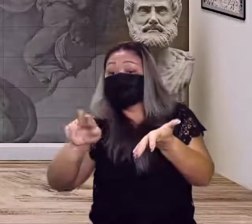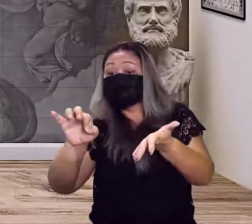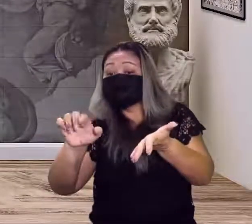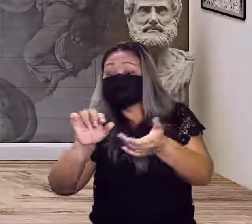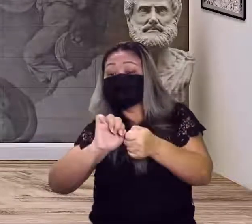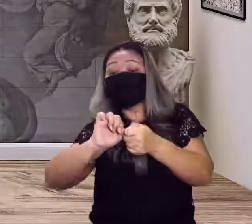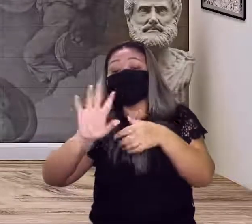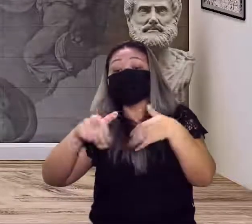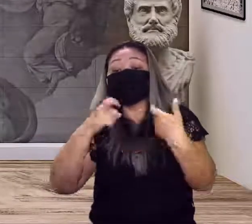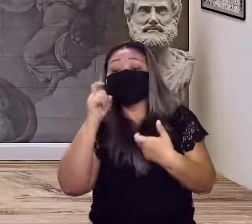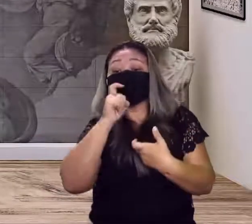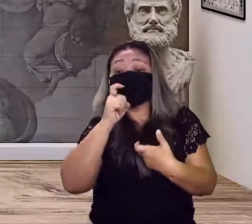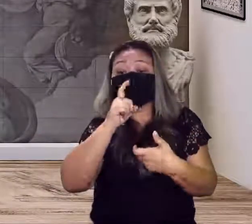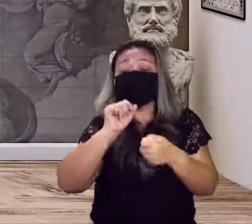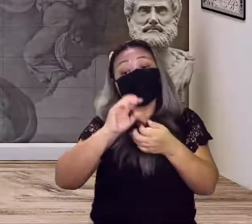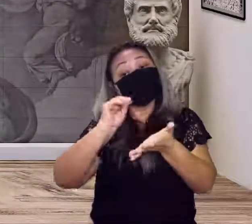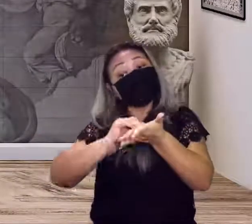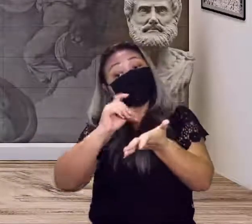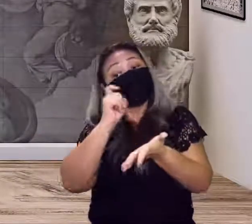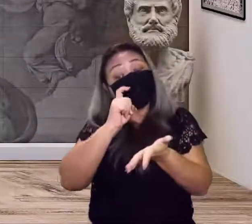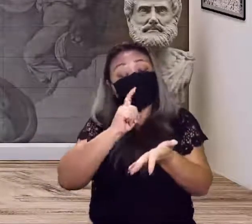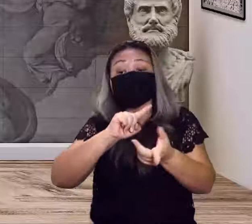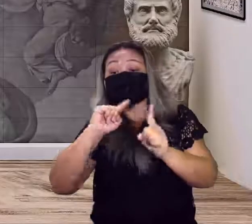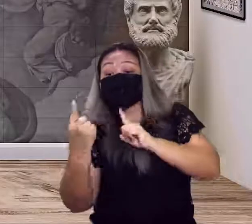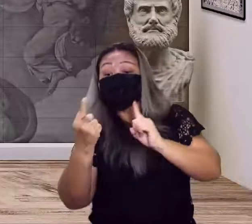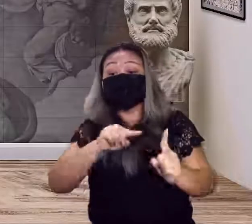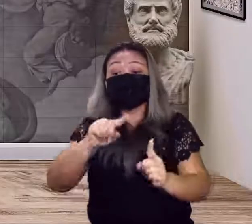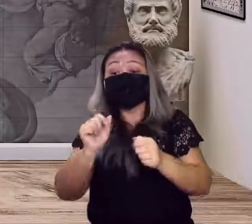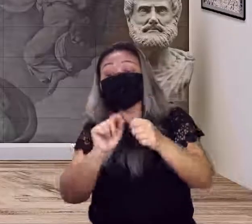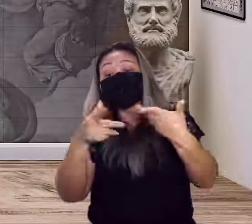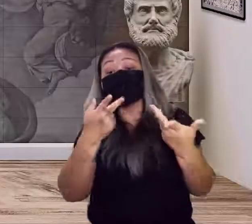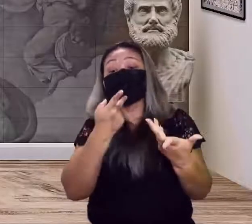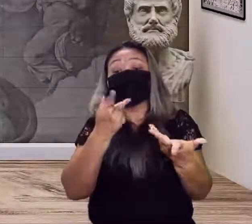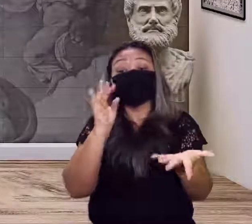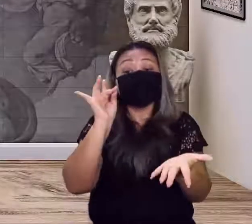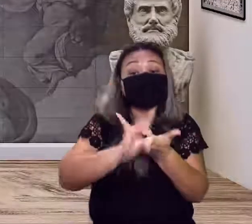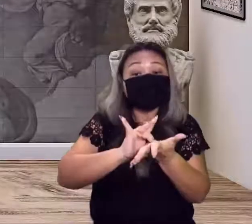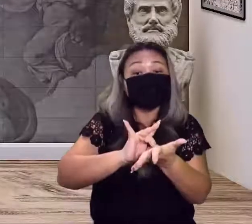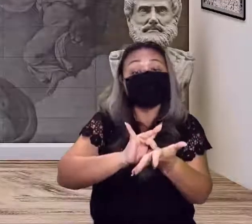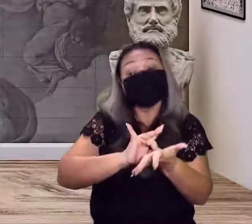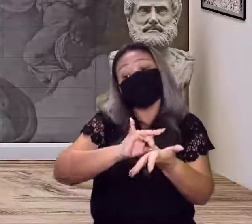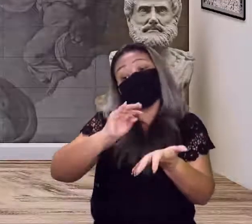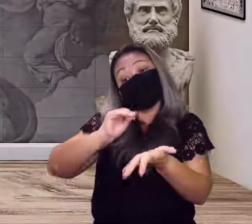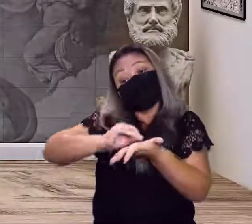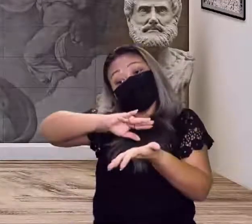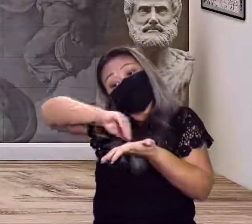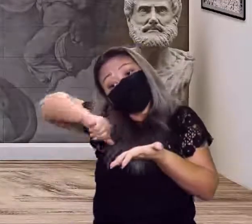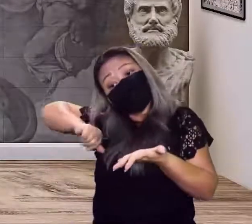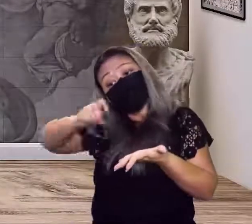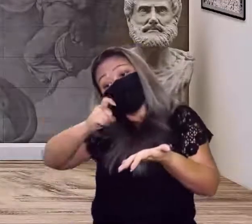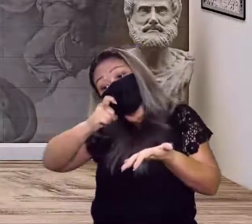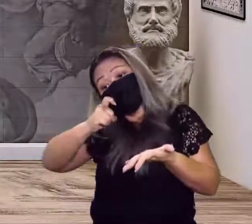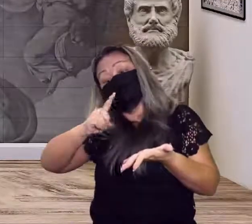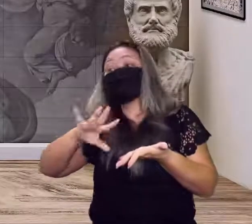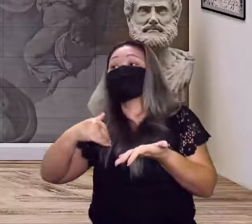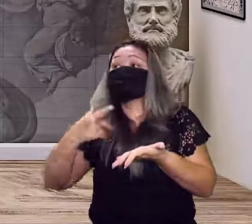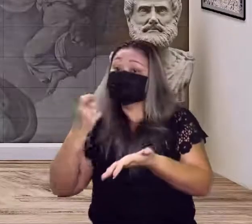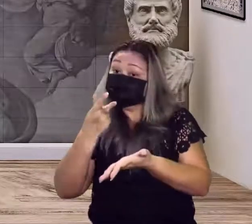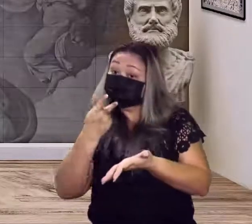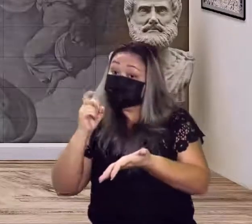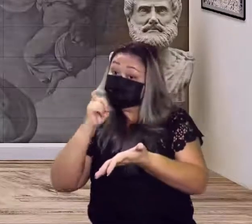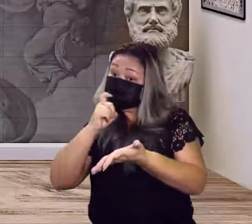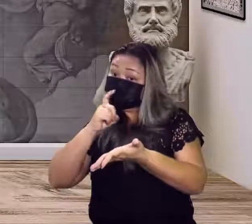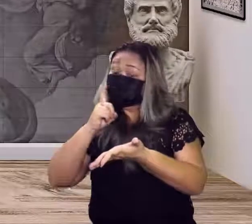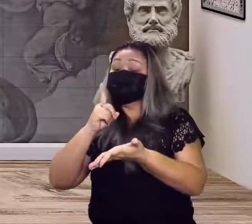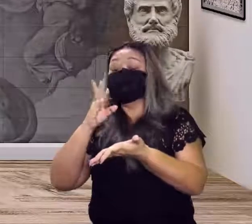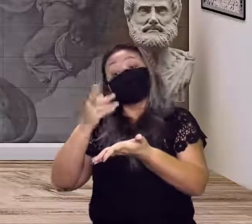é a ausência da verdade, a verdade é a ausência da mentira. Se eu estou falando a verdade, mentira sai. Se eu estou falando mentira,